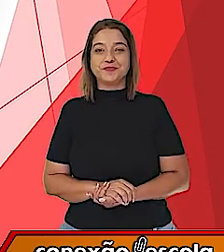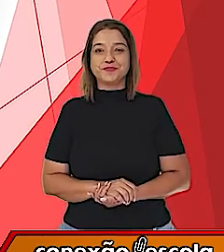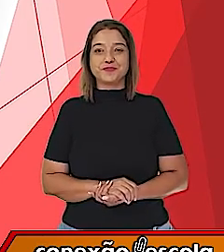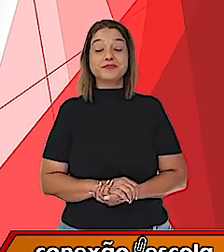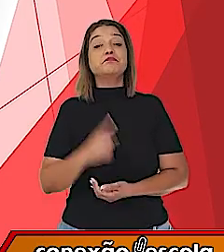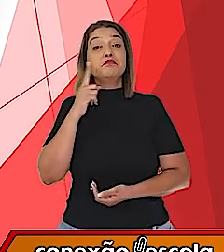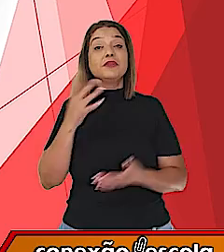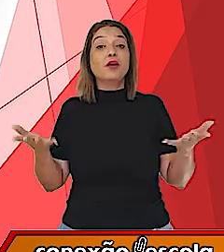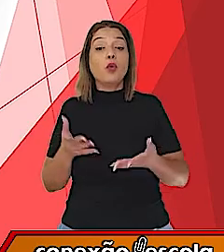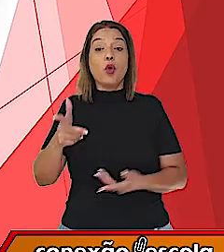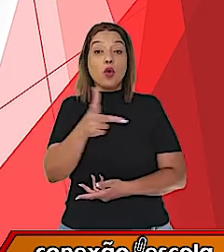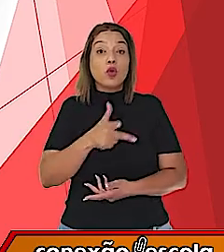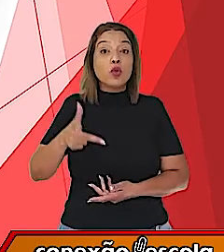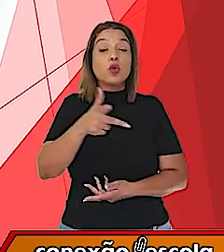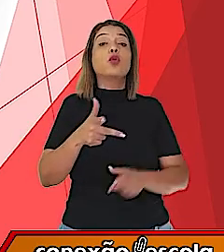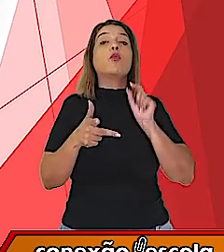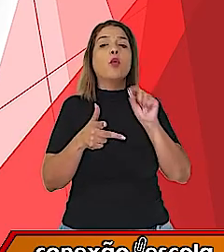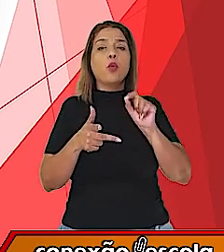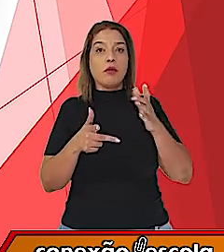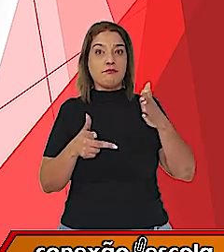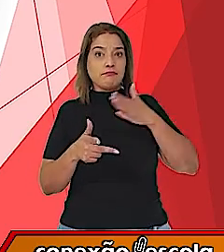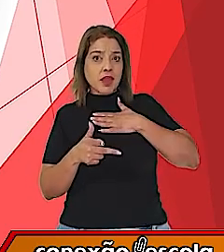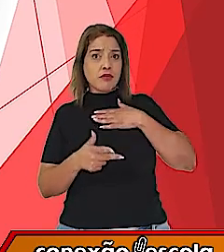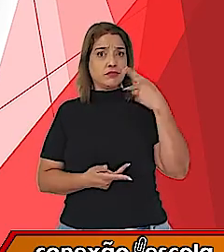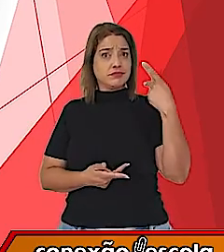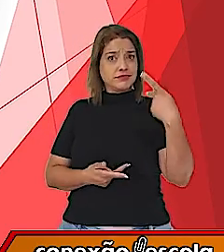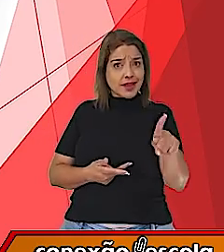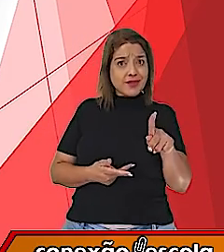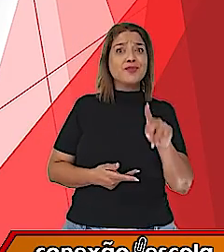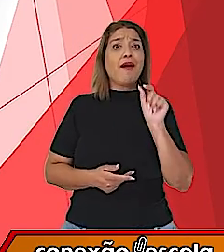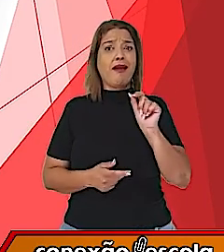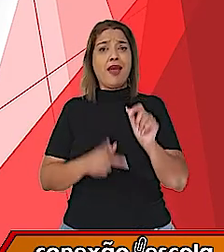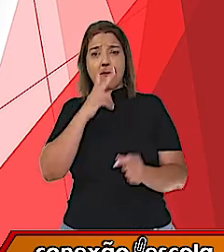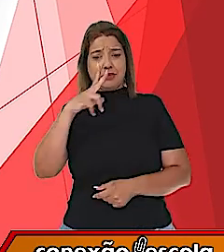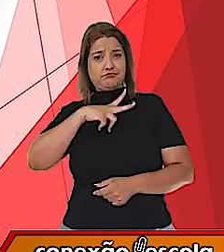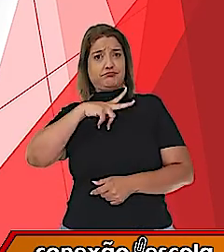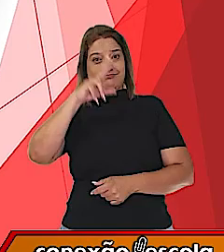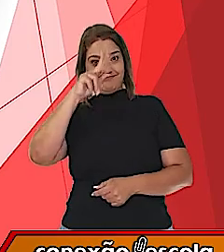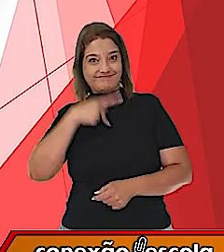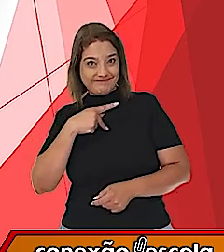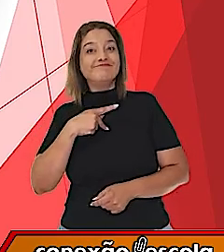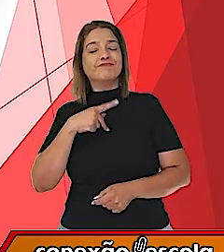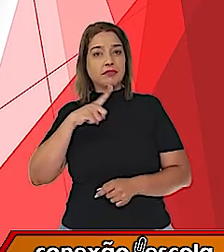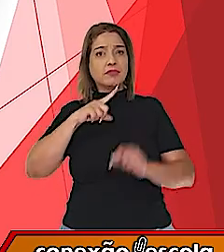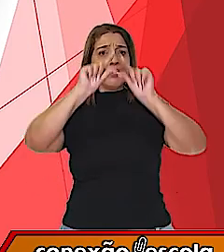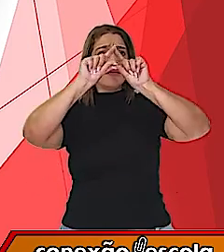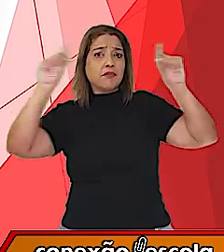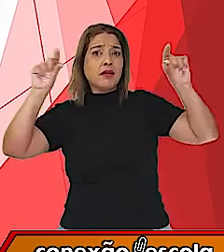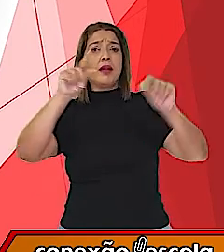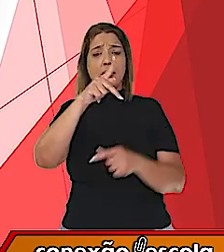Estes são os pronomes possessivos. O próprio título já nos indica do que se